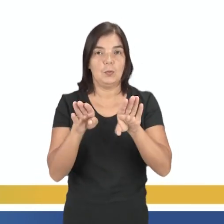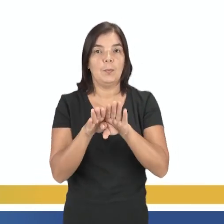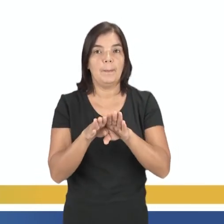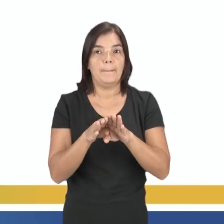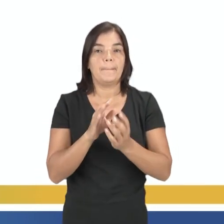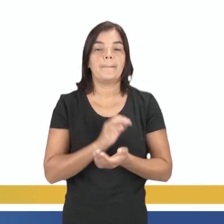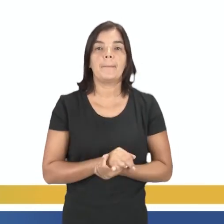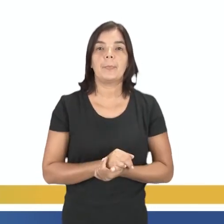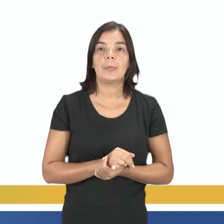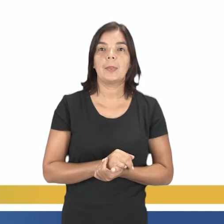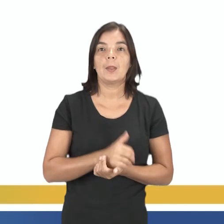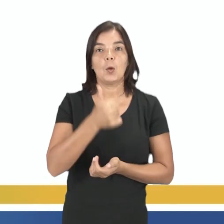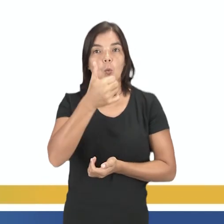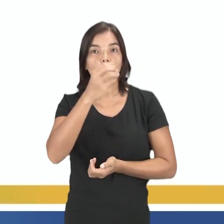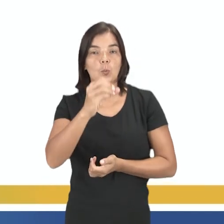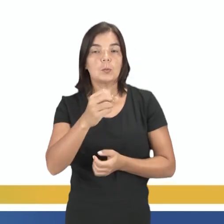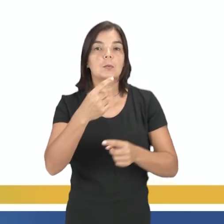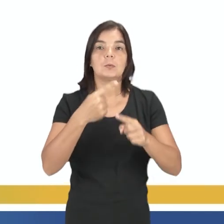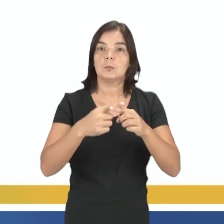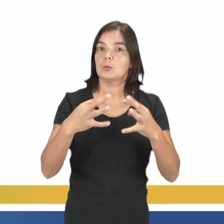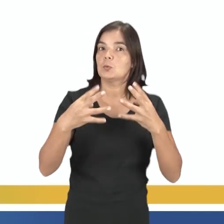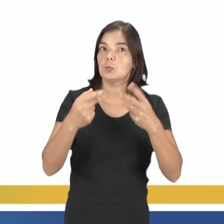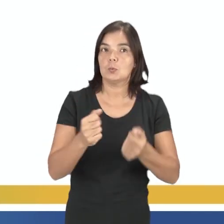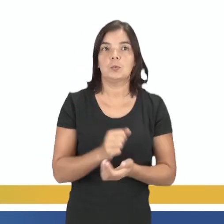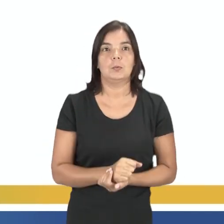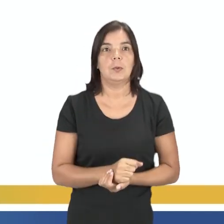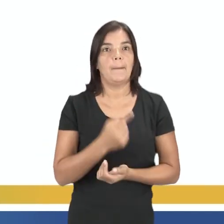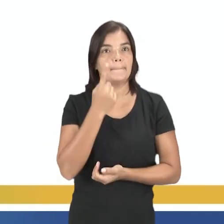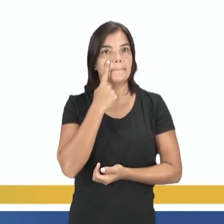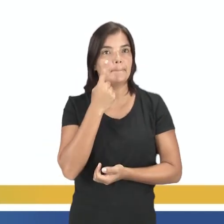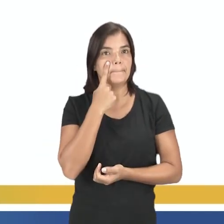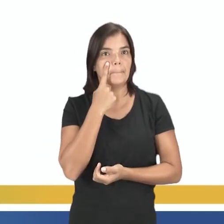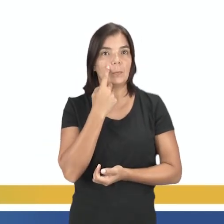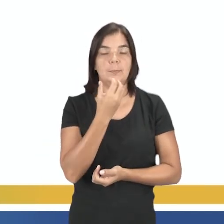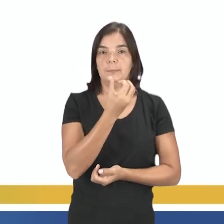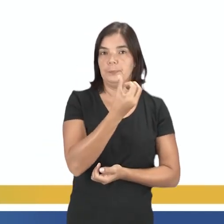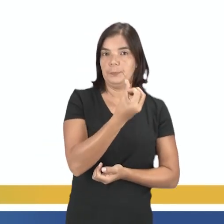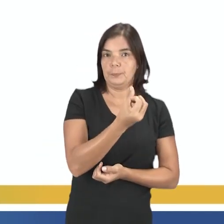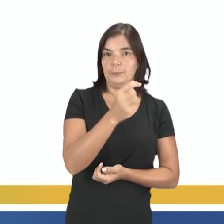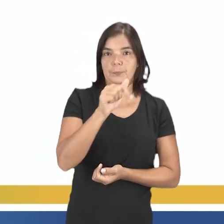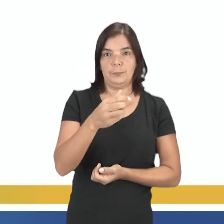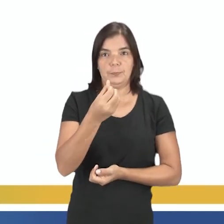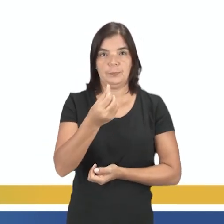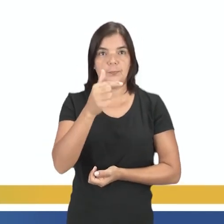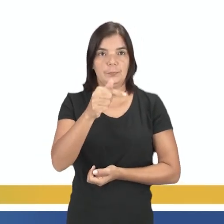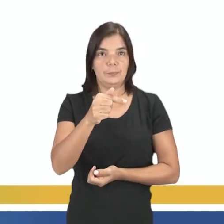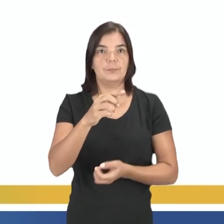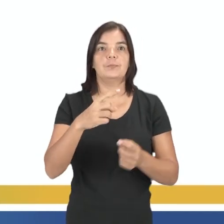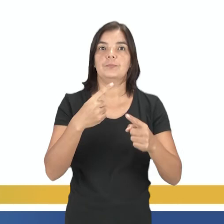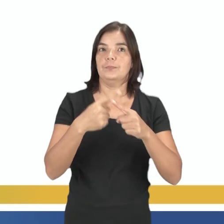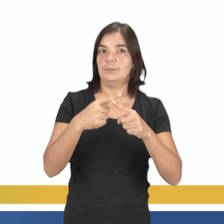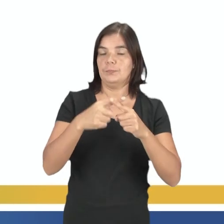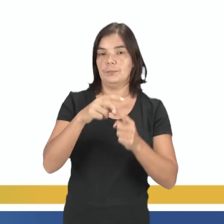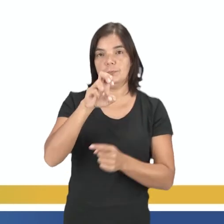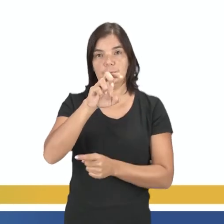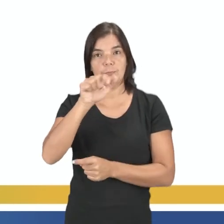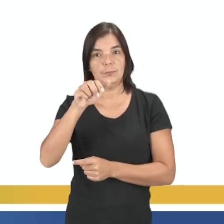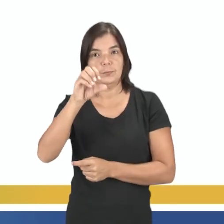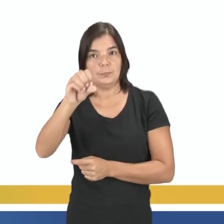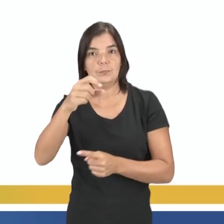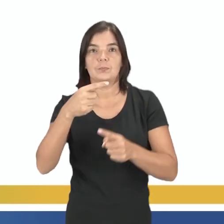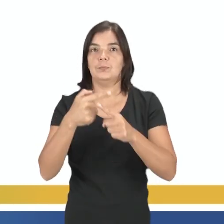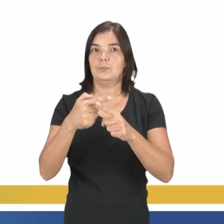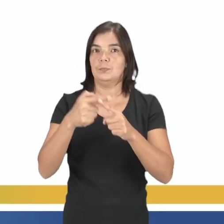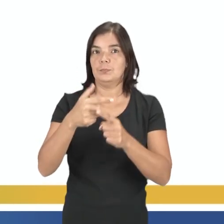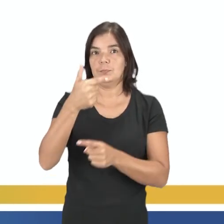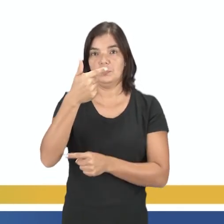dessa base 10 com o expoente e multiplica eles. Então, observe que eu separei aqui, ó, o 6,67, o 5,9